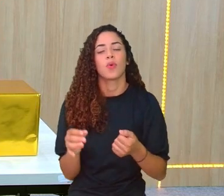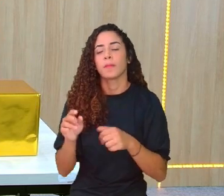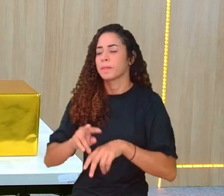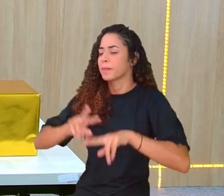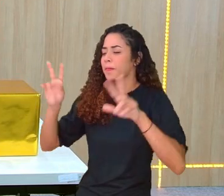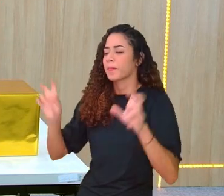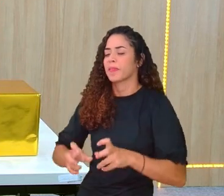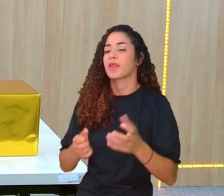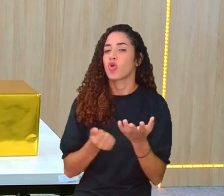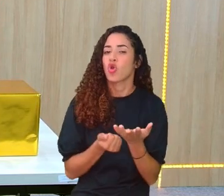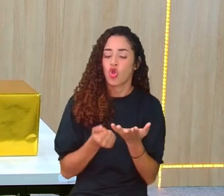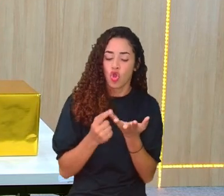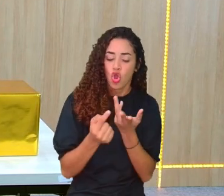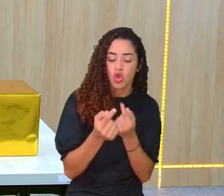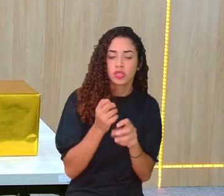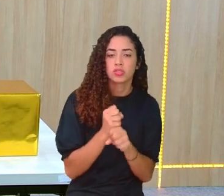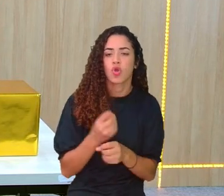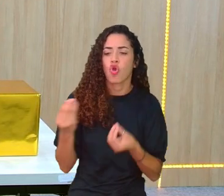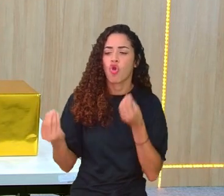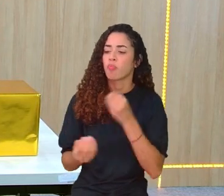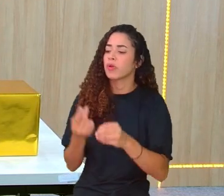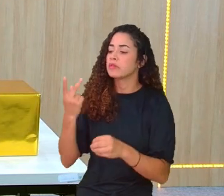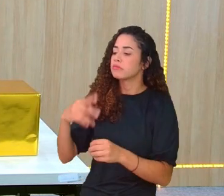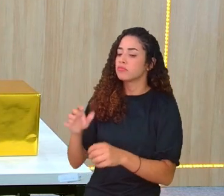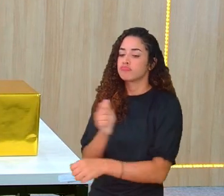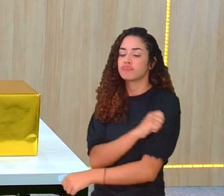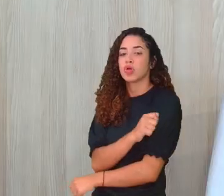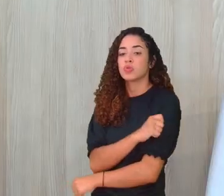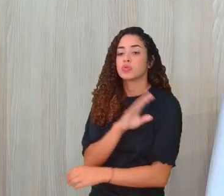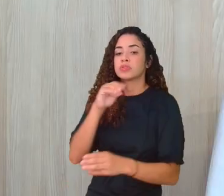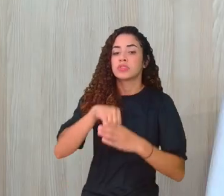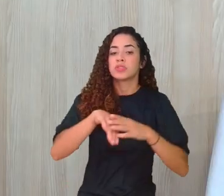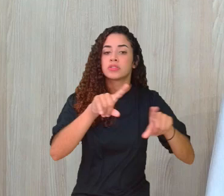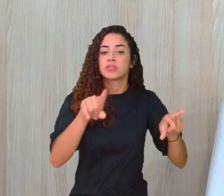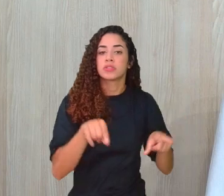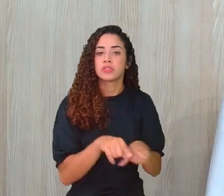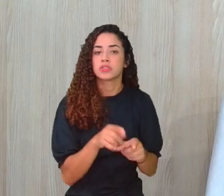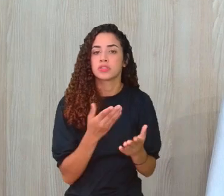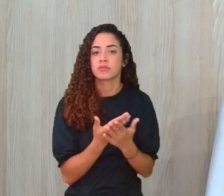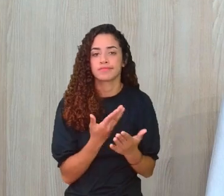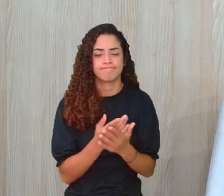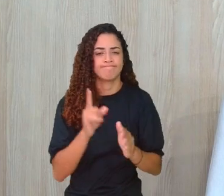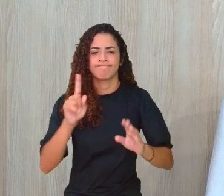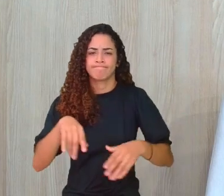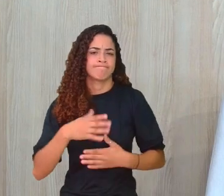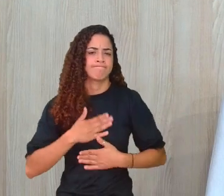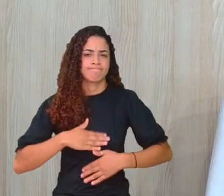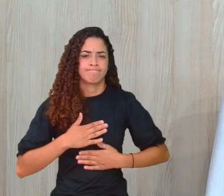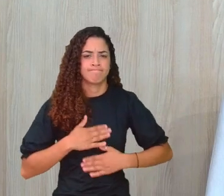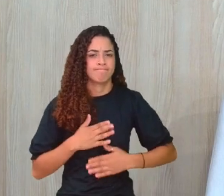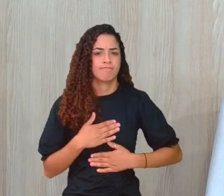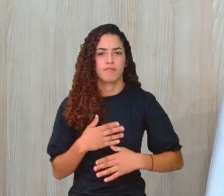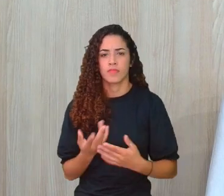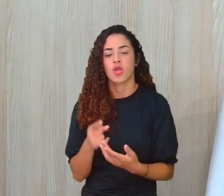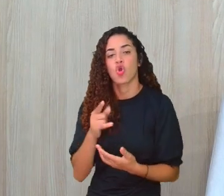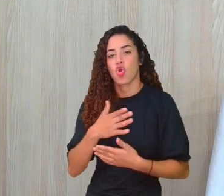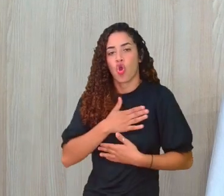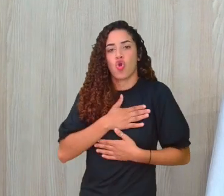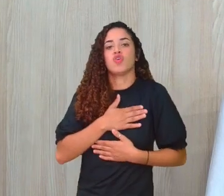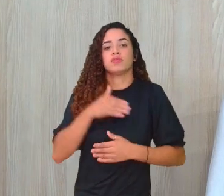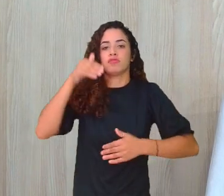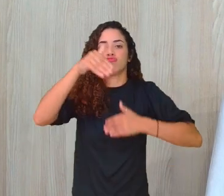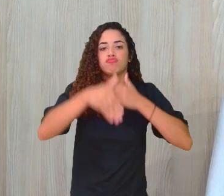como é teus alunos na sala de aula? Eles são bem tranquilos, né? Eles gostam muito de